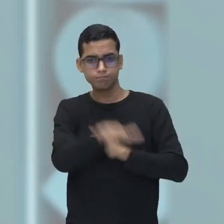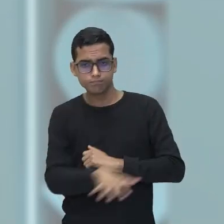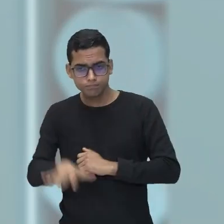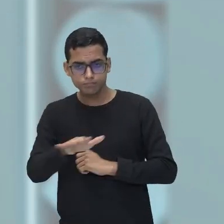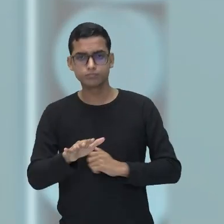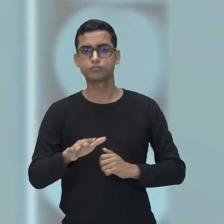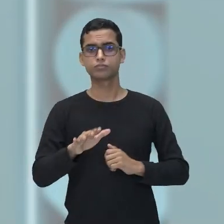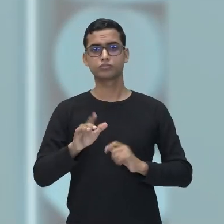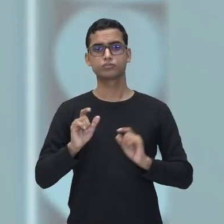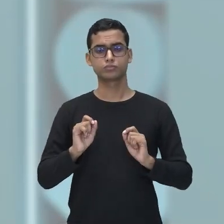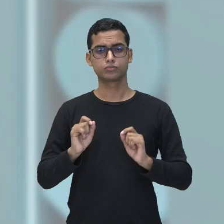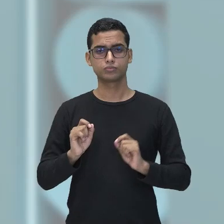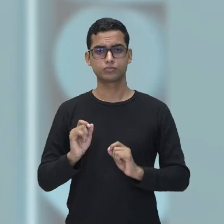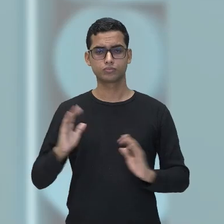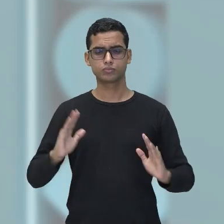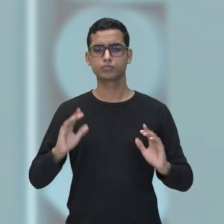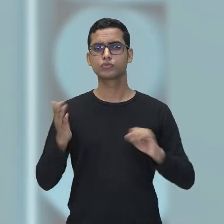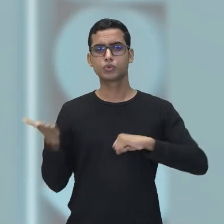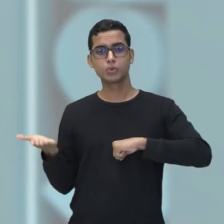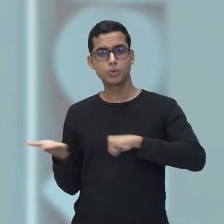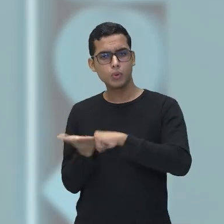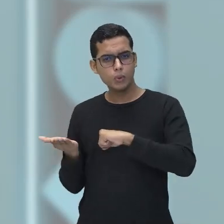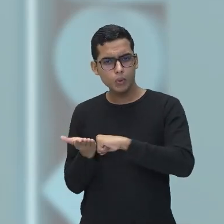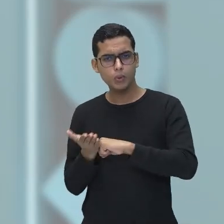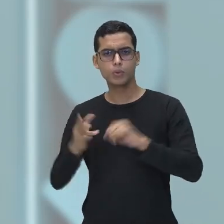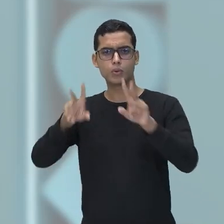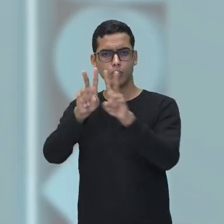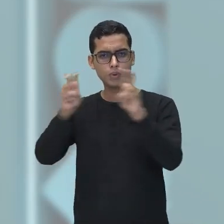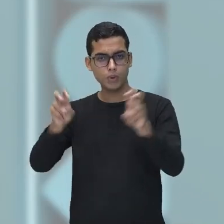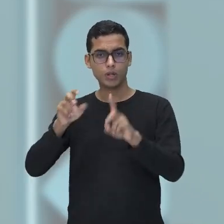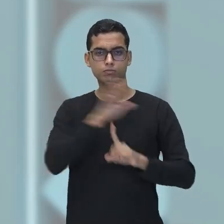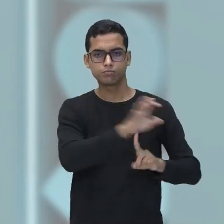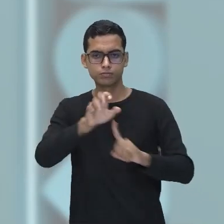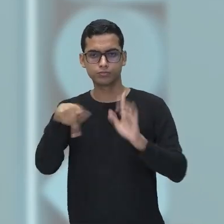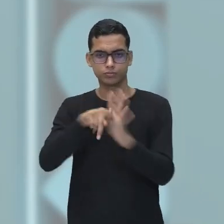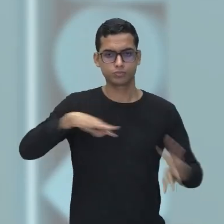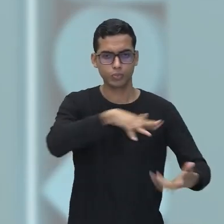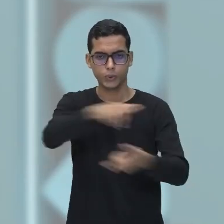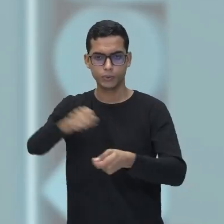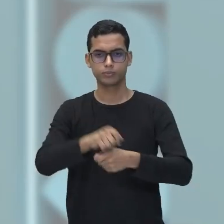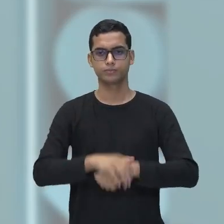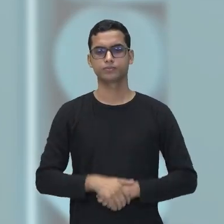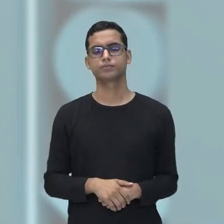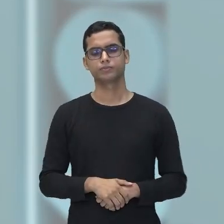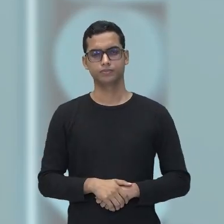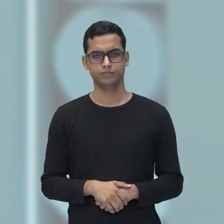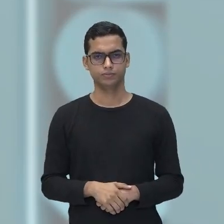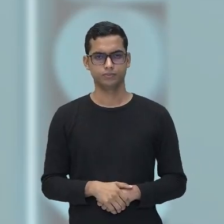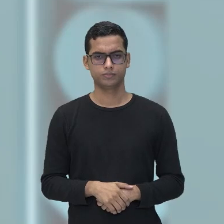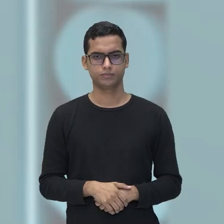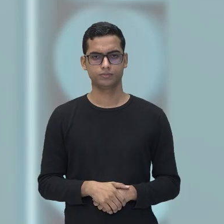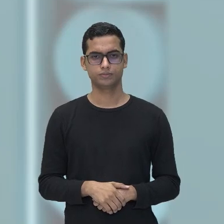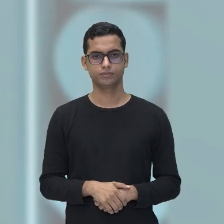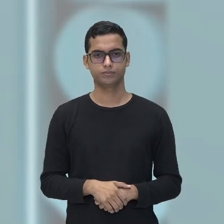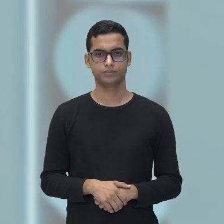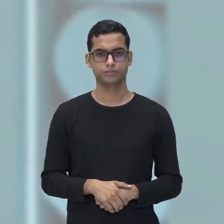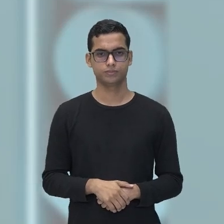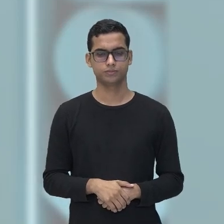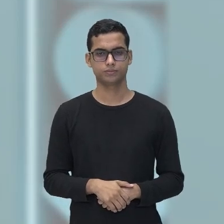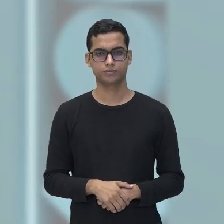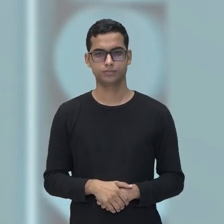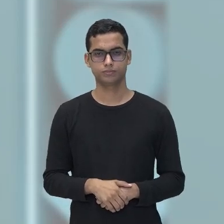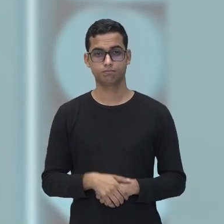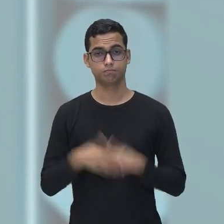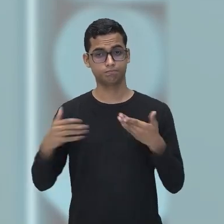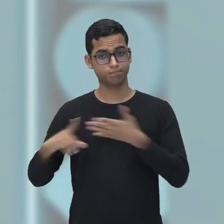da contemporaneidade no sentido de temas que afetam o mundo, ok? E aí, como